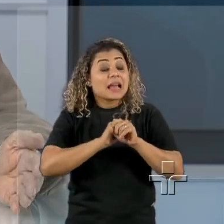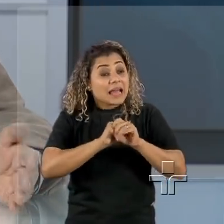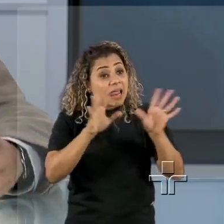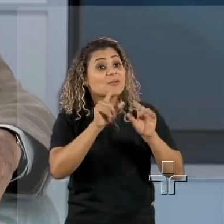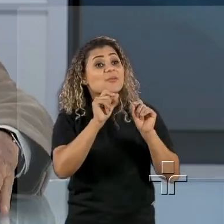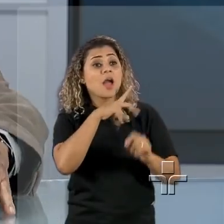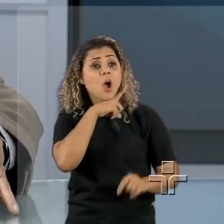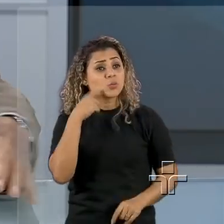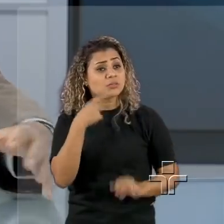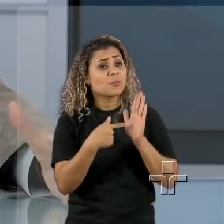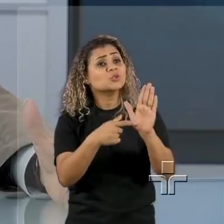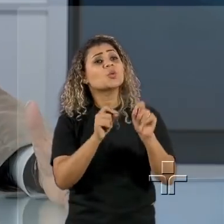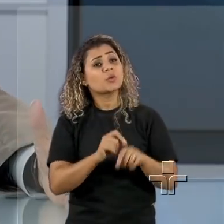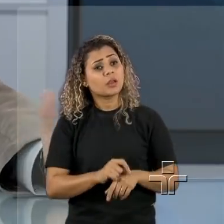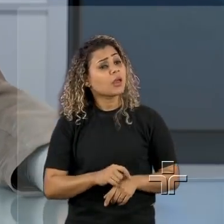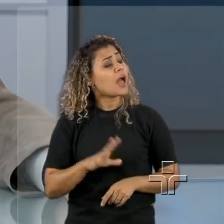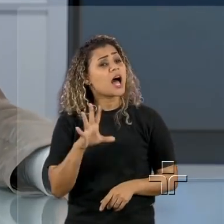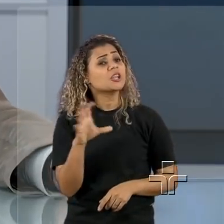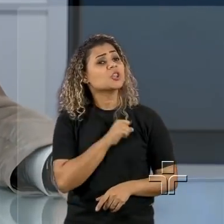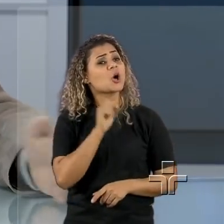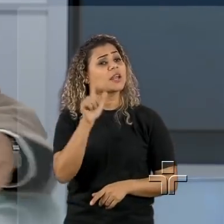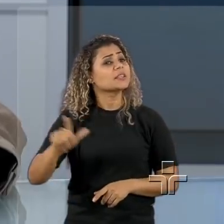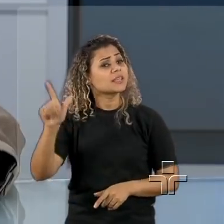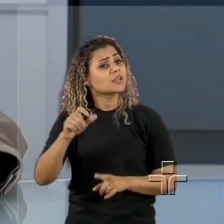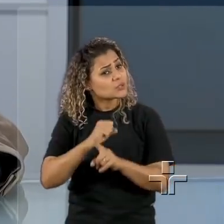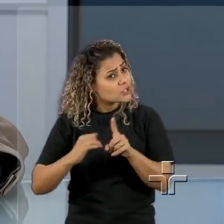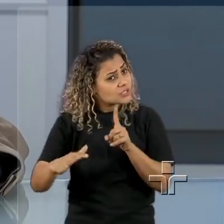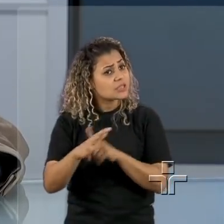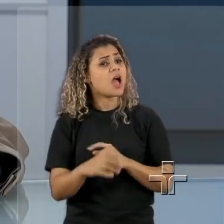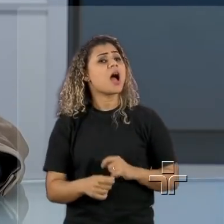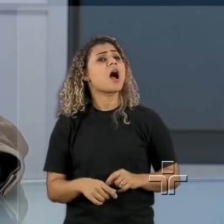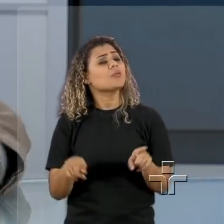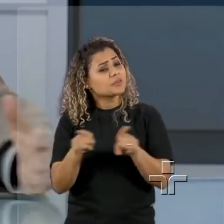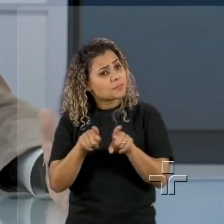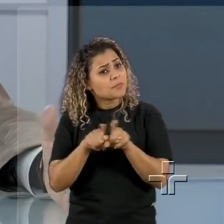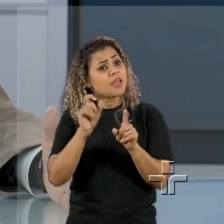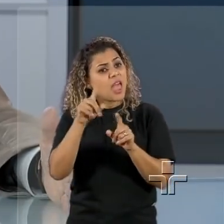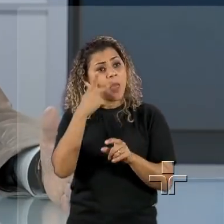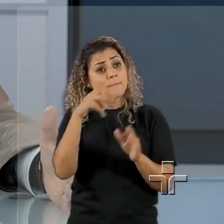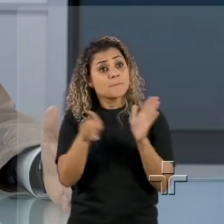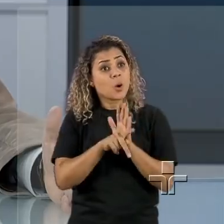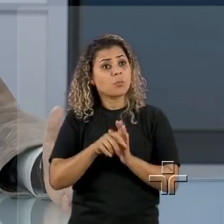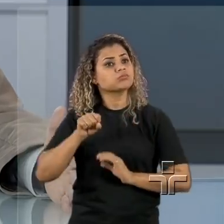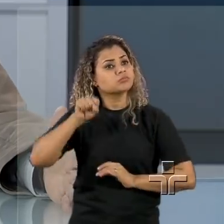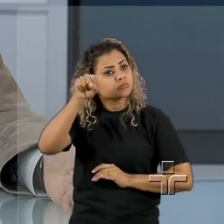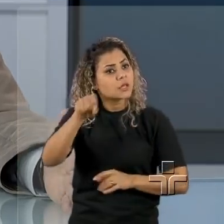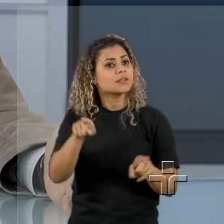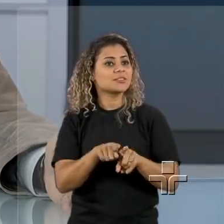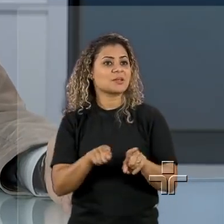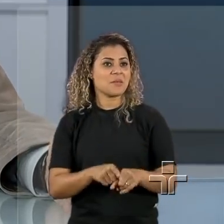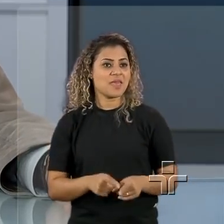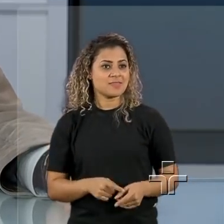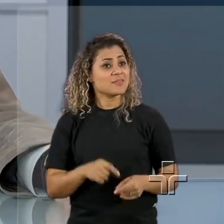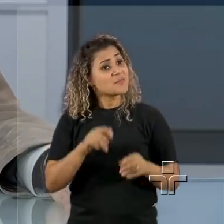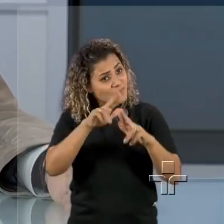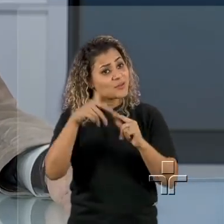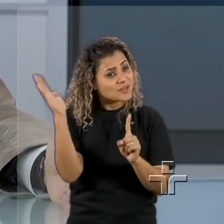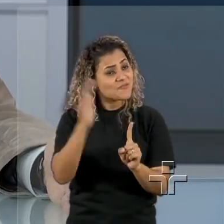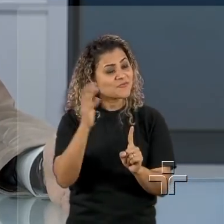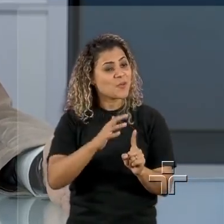e lidos no mundo, o hábito da leitura é cultivado desde a infância. Bons leitores são muito importantes. Nós devemos